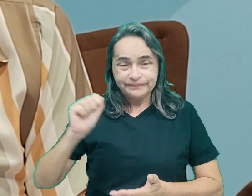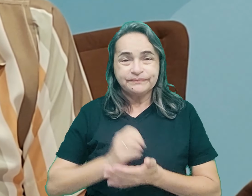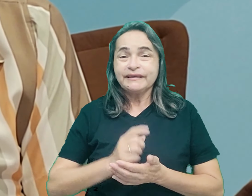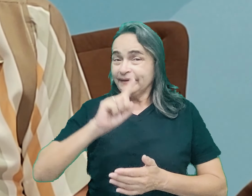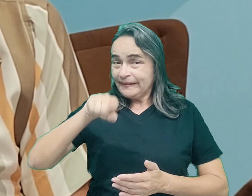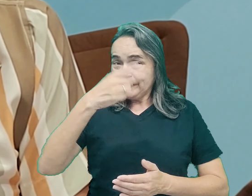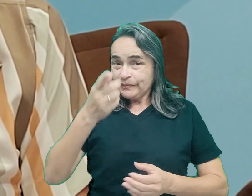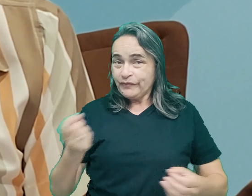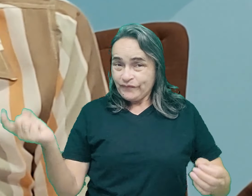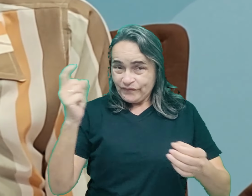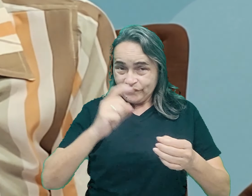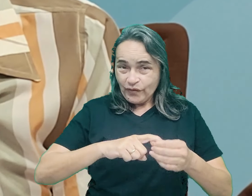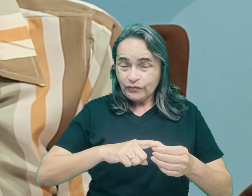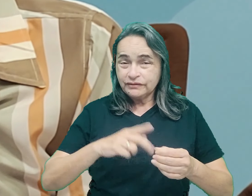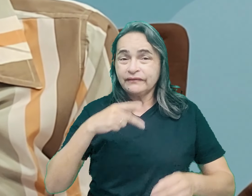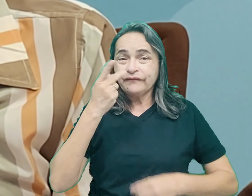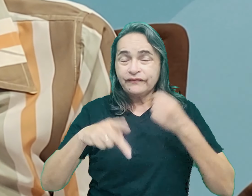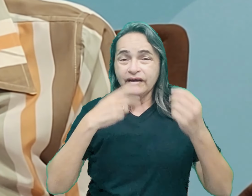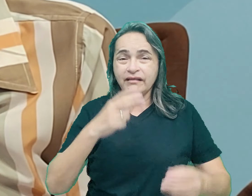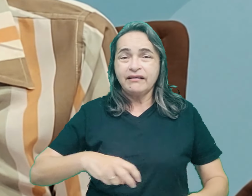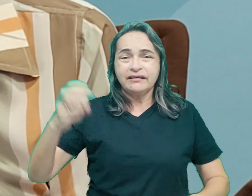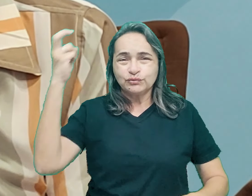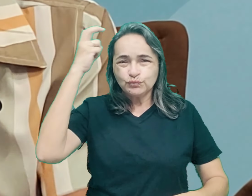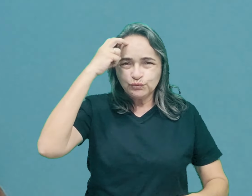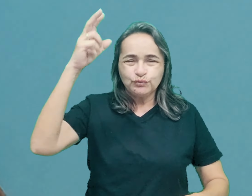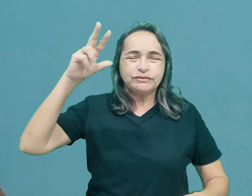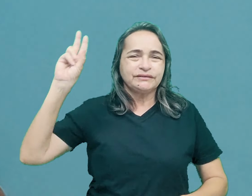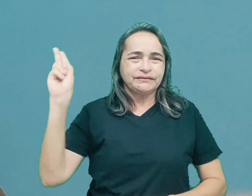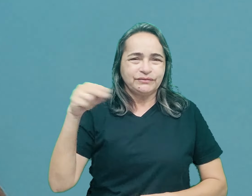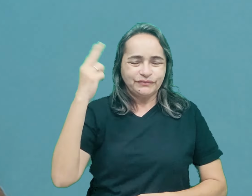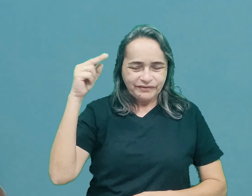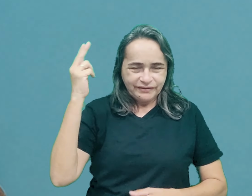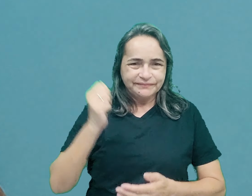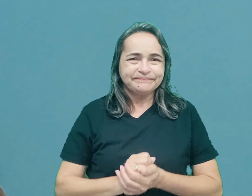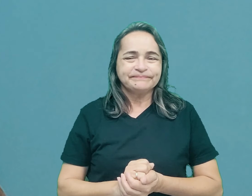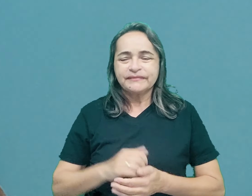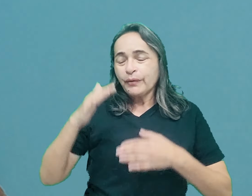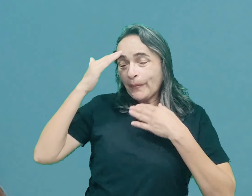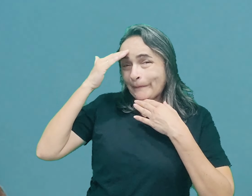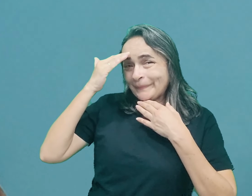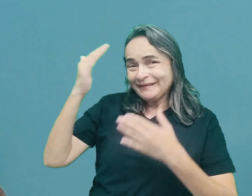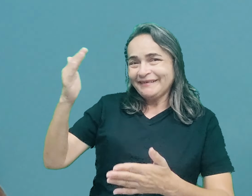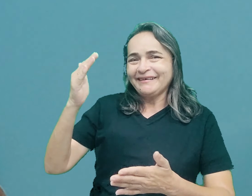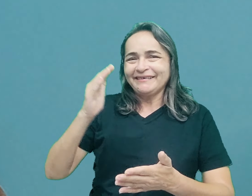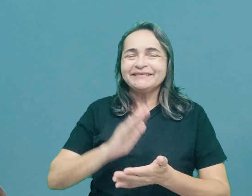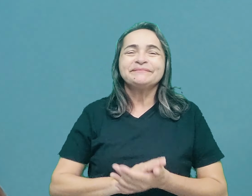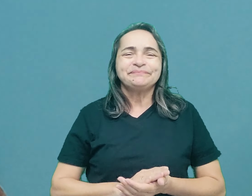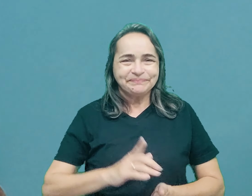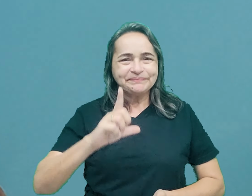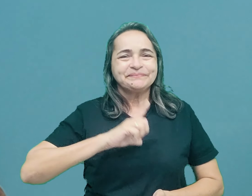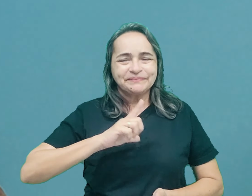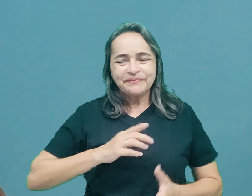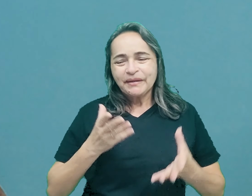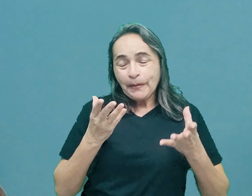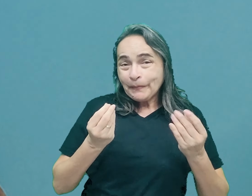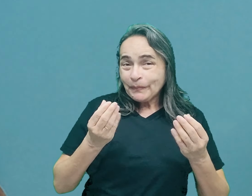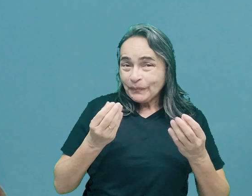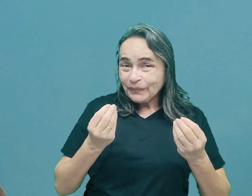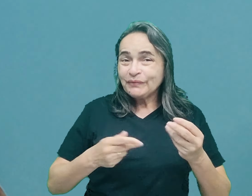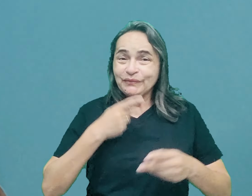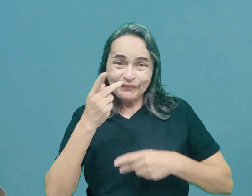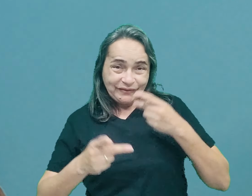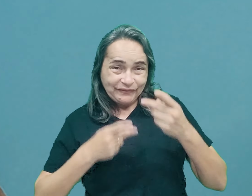sobre a cultura vaqueira. Sivaldo, novamente, muito obrigado. Não há de quê. E a gente Temos se encontra muito para falar da sempre. igreja e do